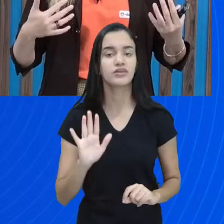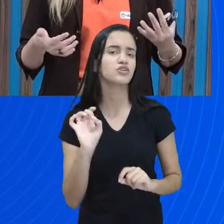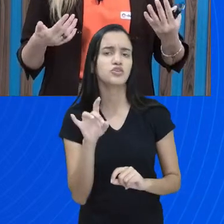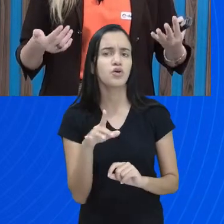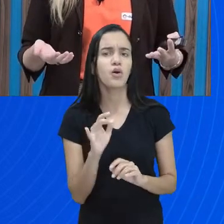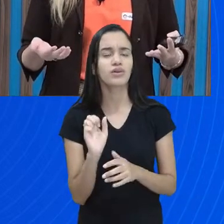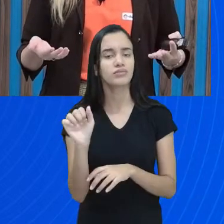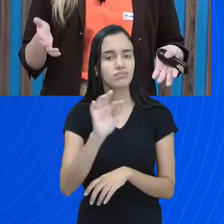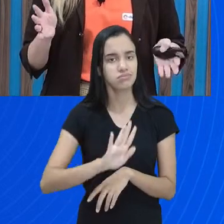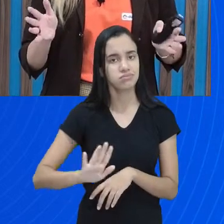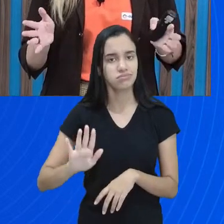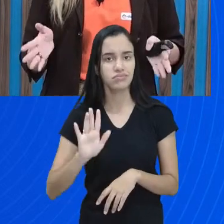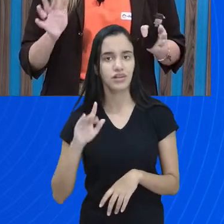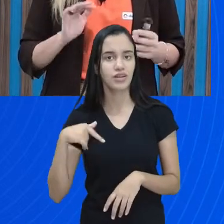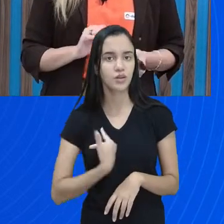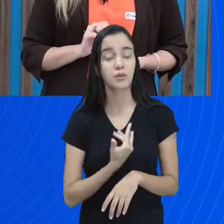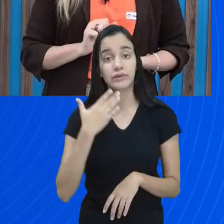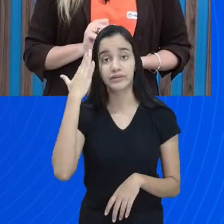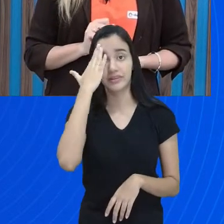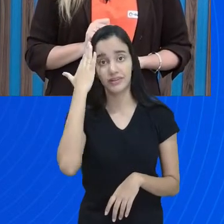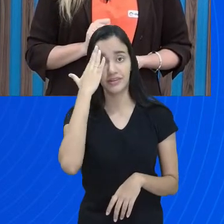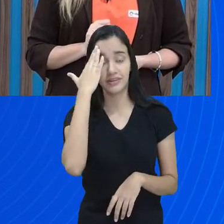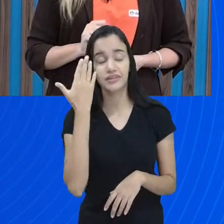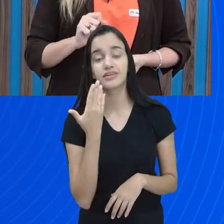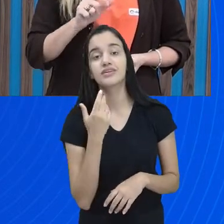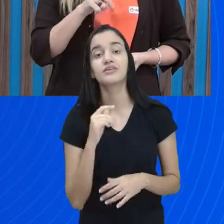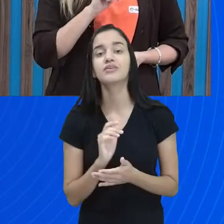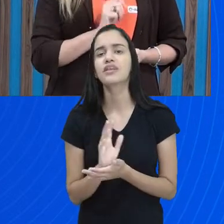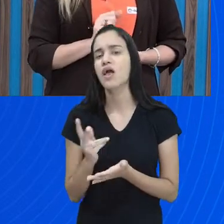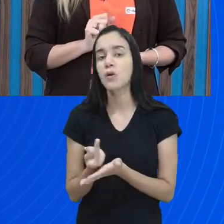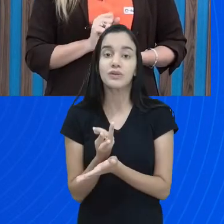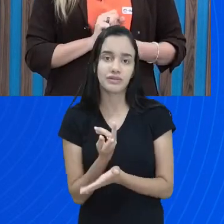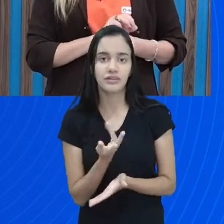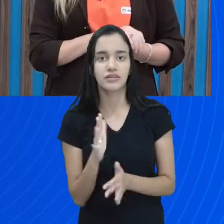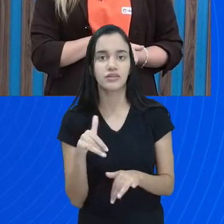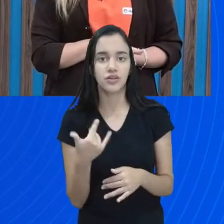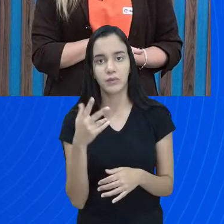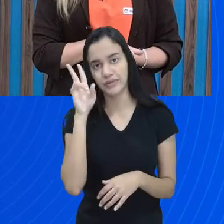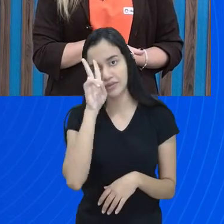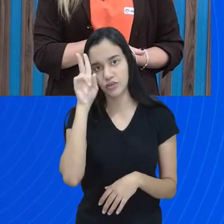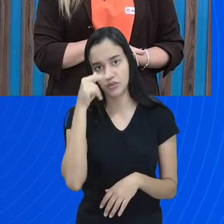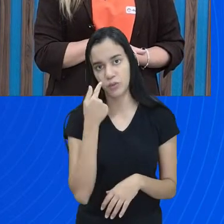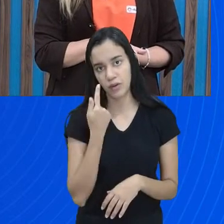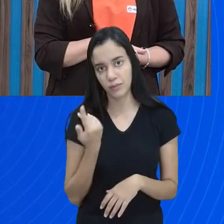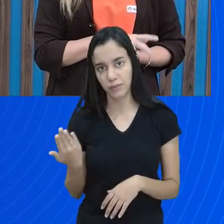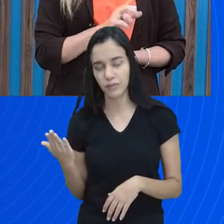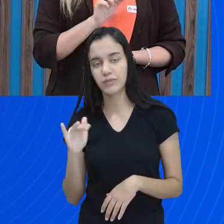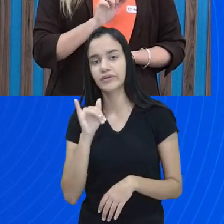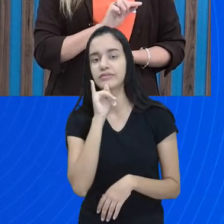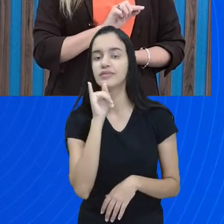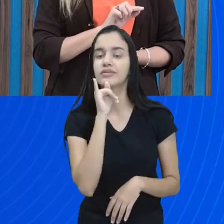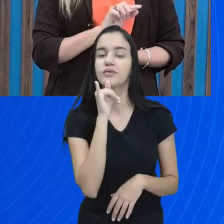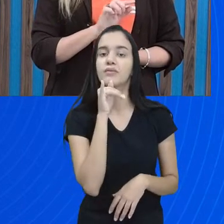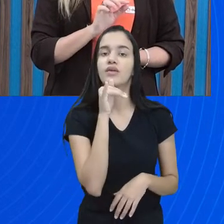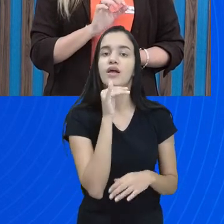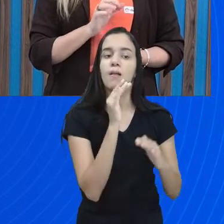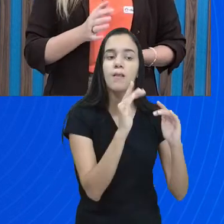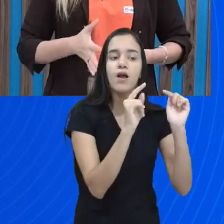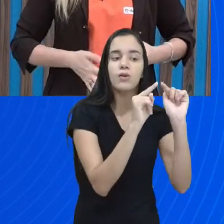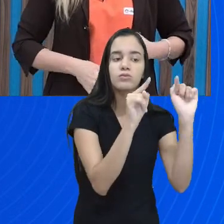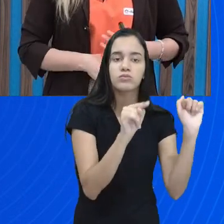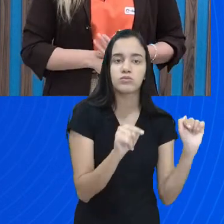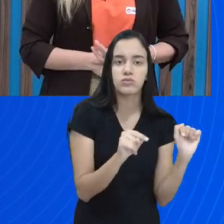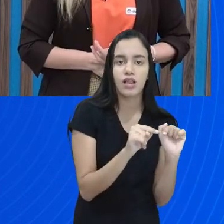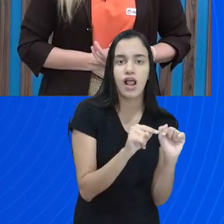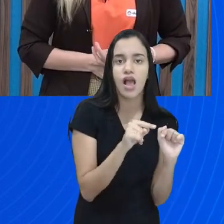que pelas imagens a gente entende o que está querendo dizer. Essa historinha aí, por exemplo, no primeiro quadro a menina está